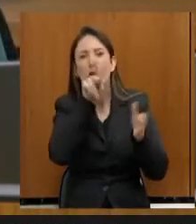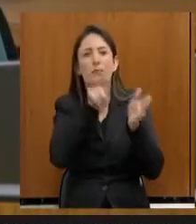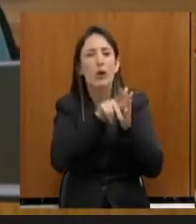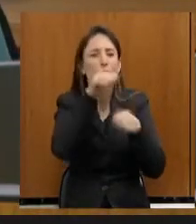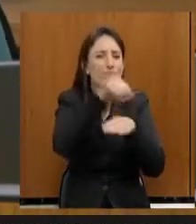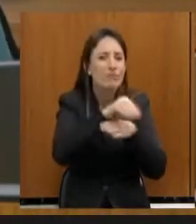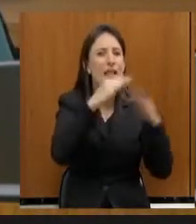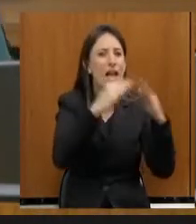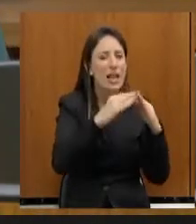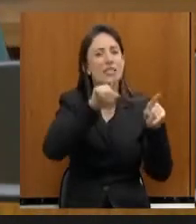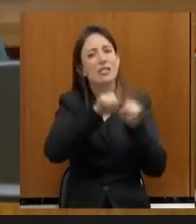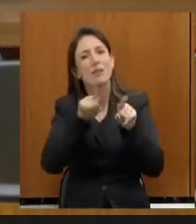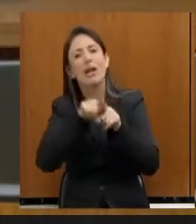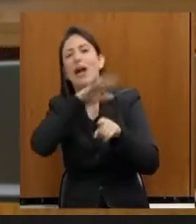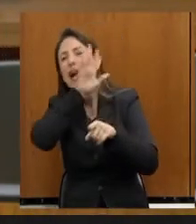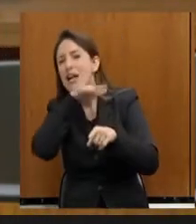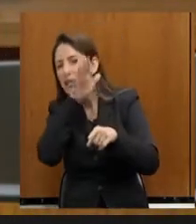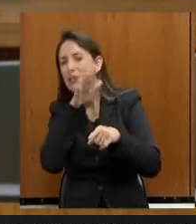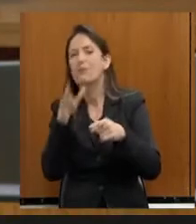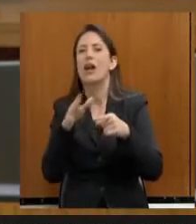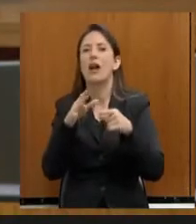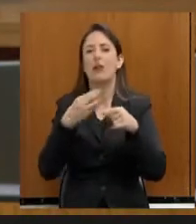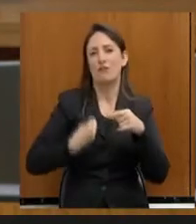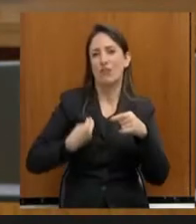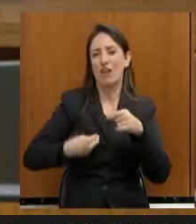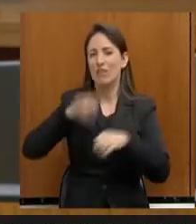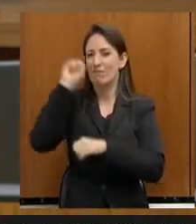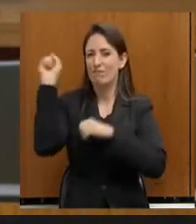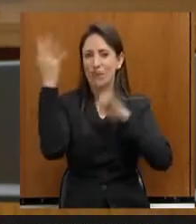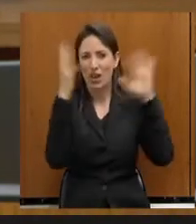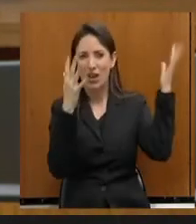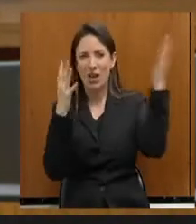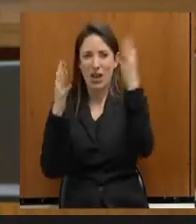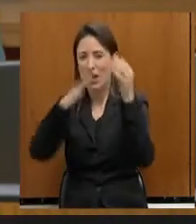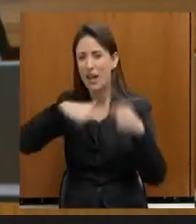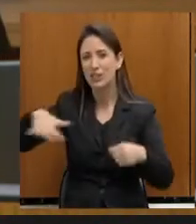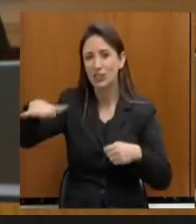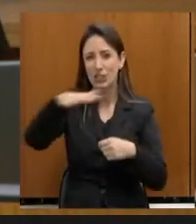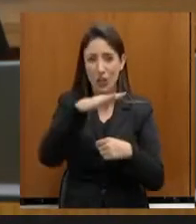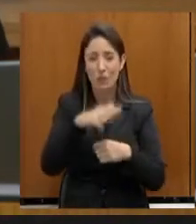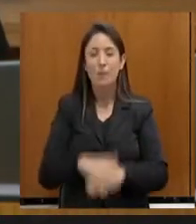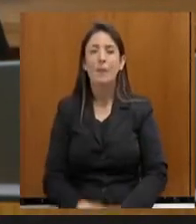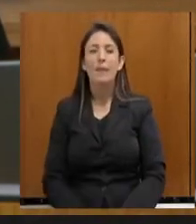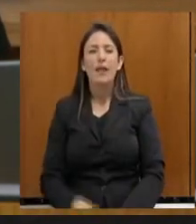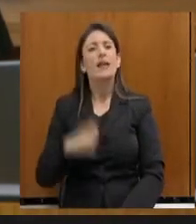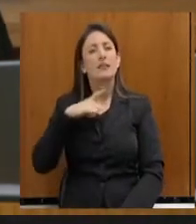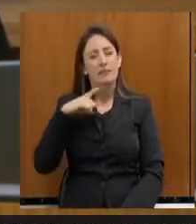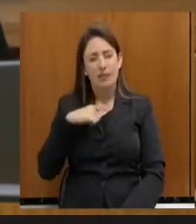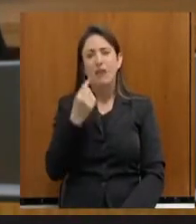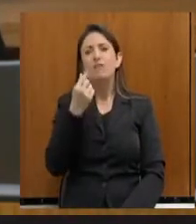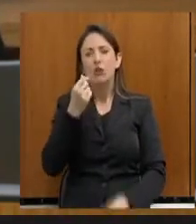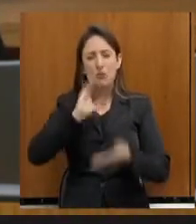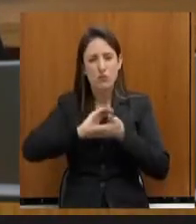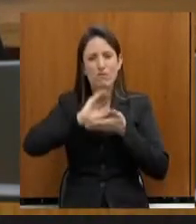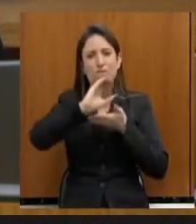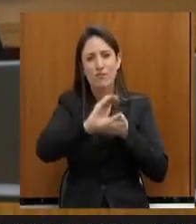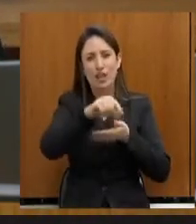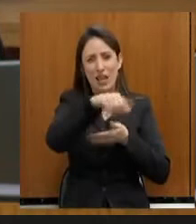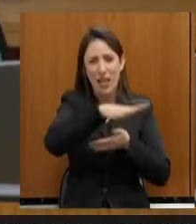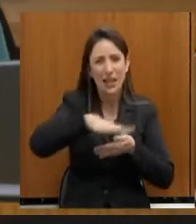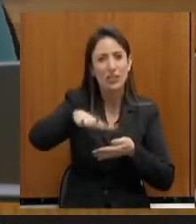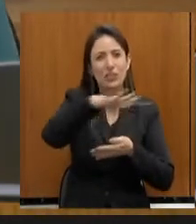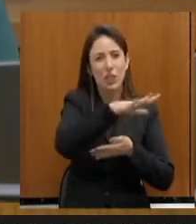ali também na região bem para além dos recursos destinados a região que são